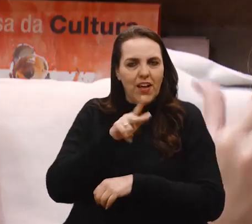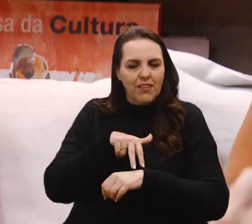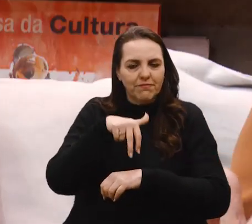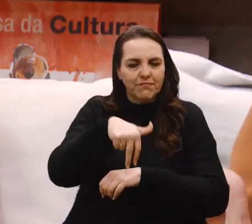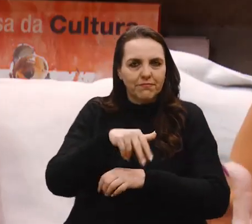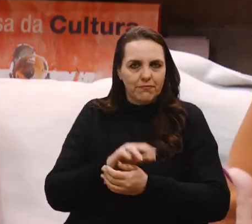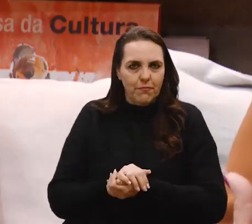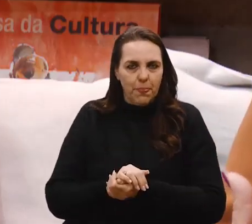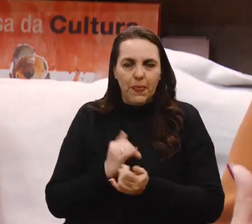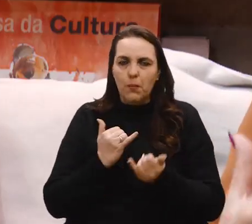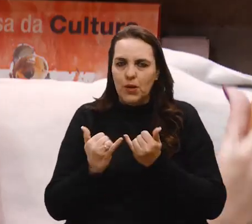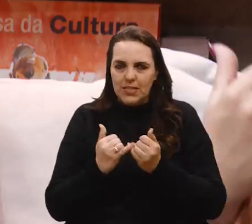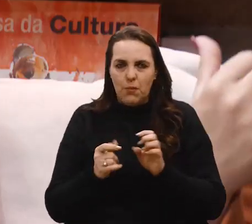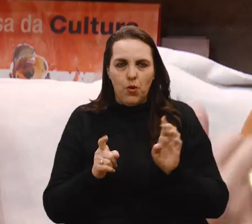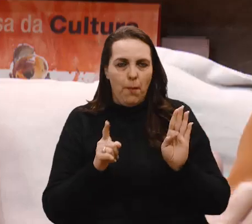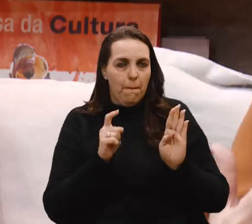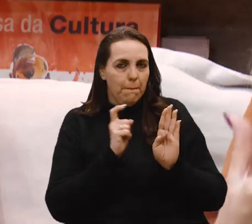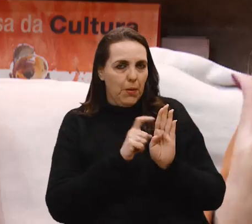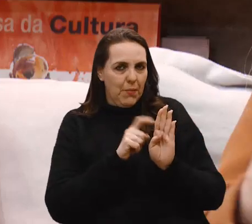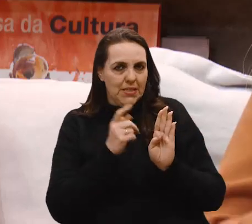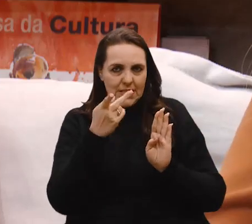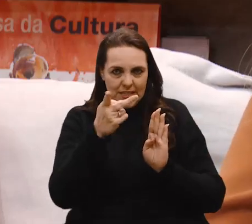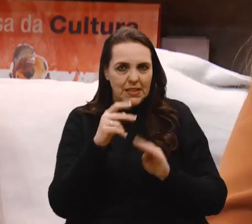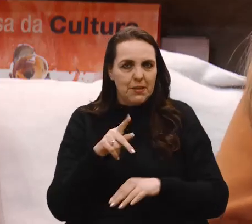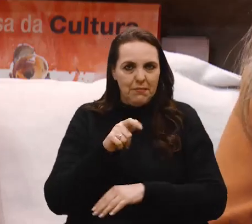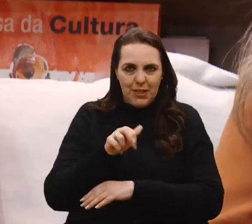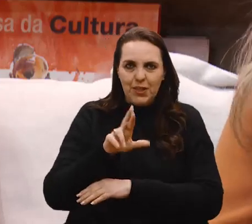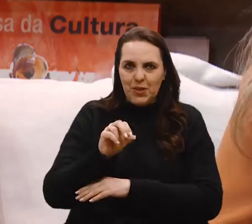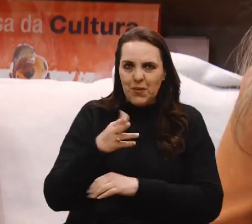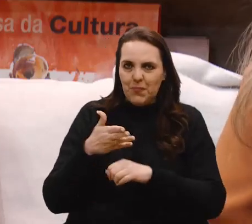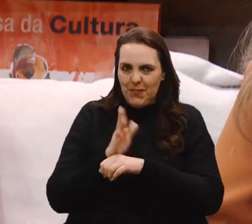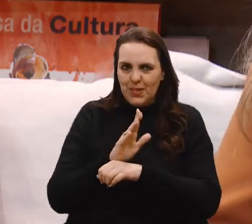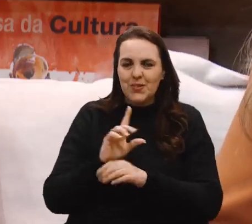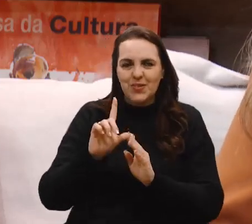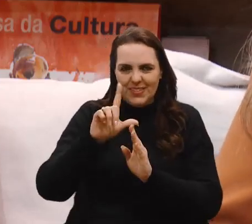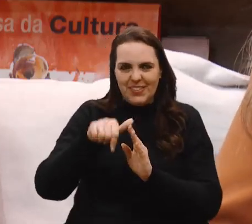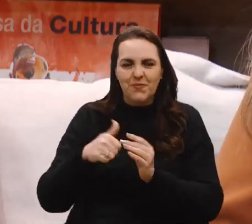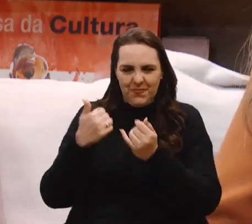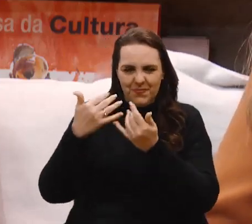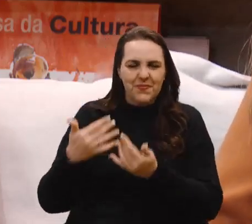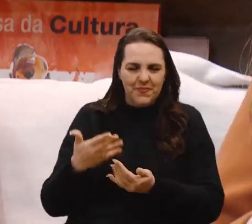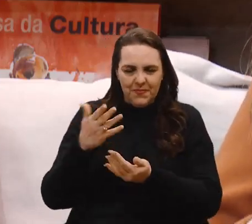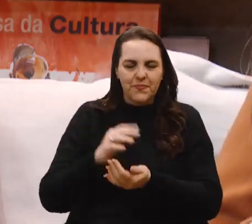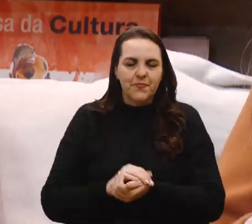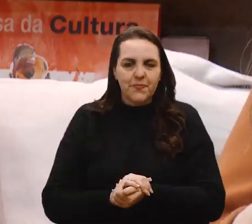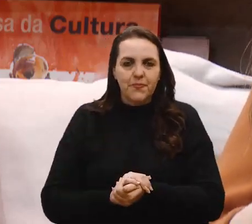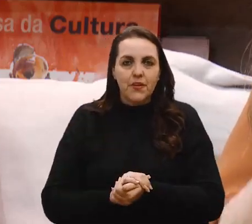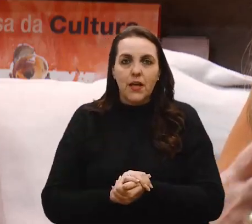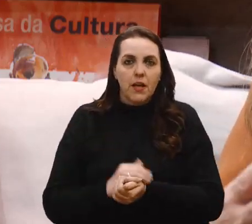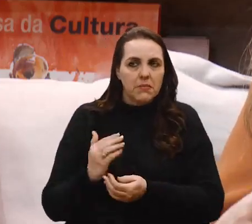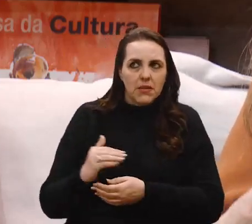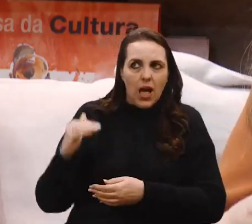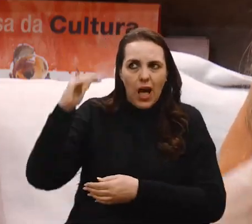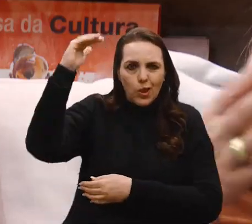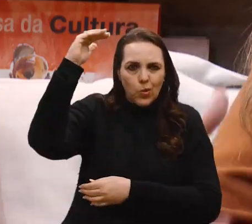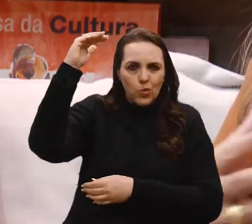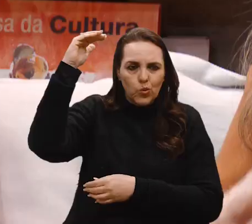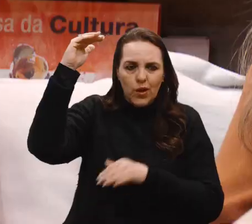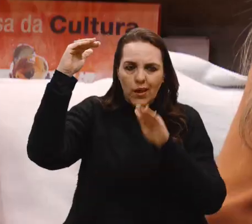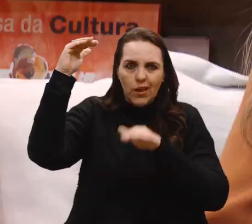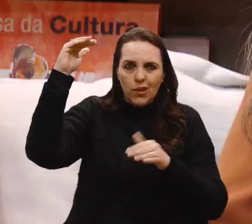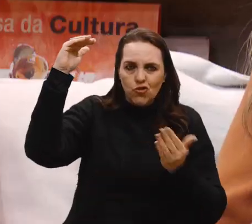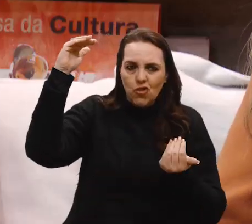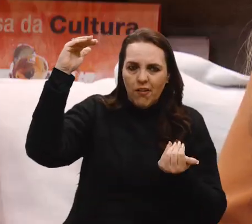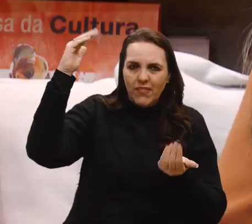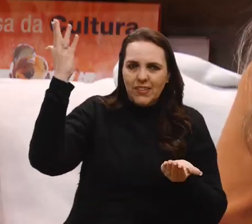fazendo biomedicina, né? Passou para biomedicina, que depois eu acho que o assunto vai ser abordado. Mas é adultos. Então ele sabe que com os